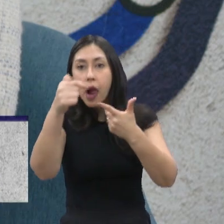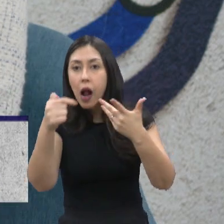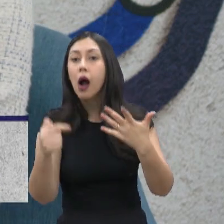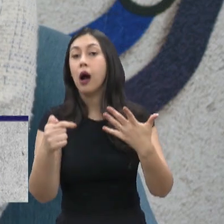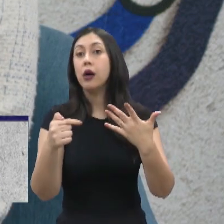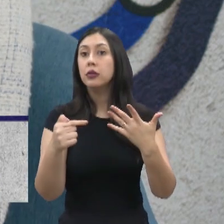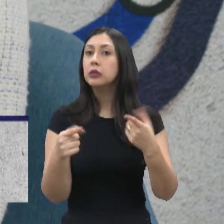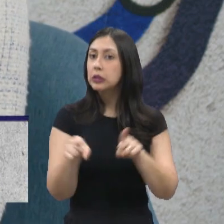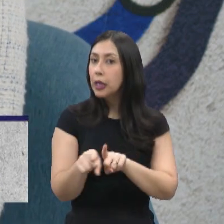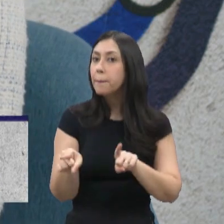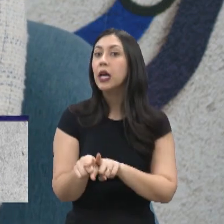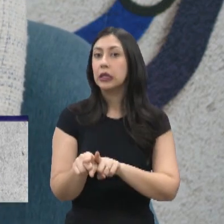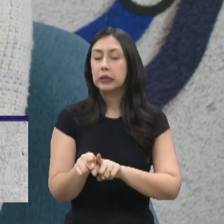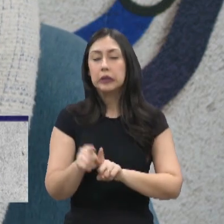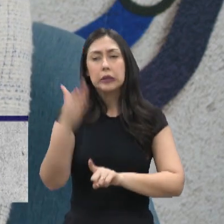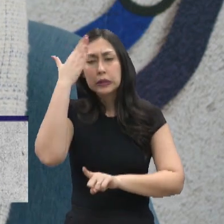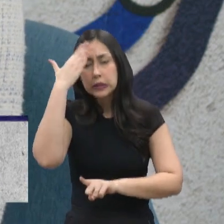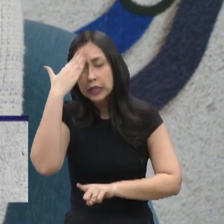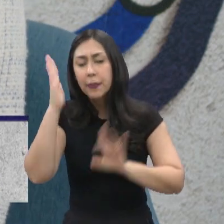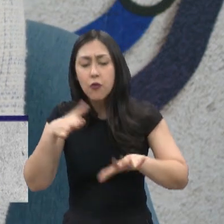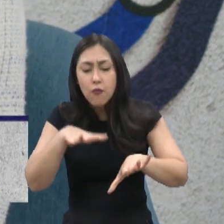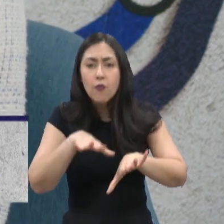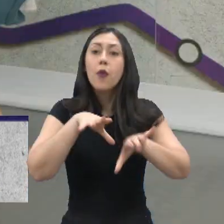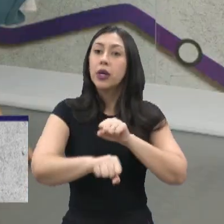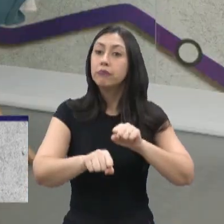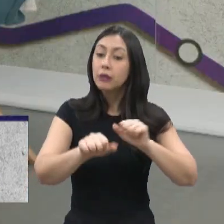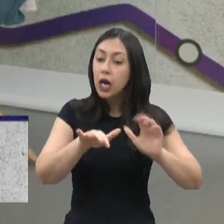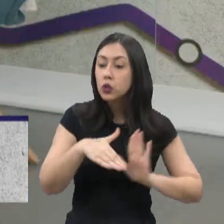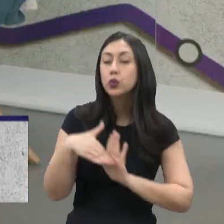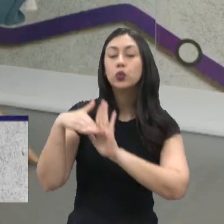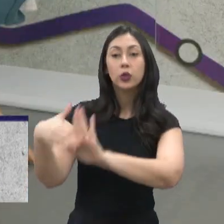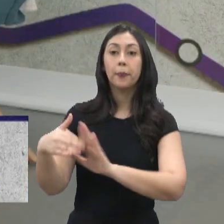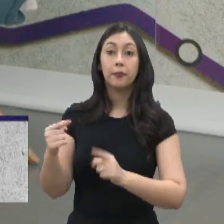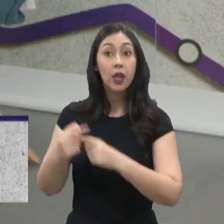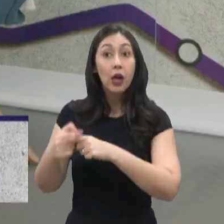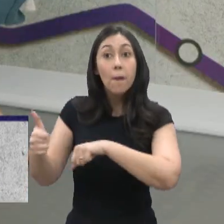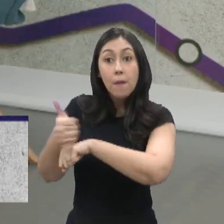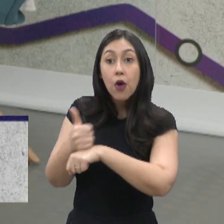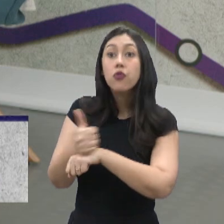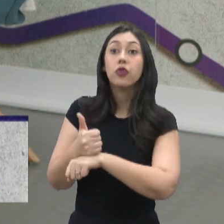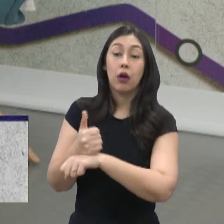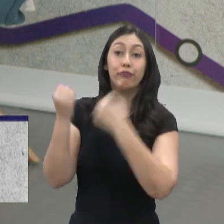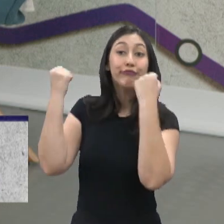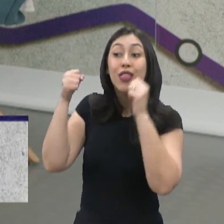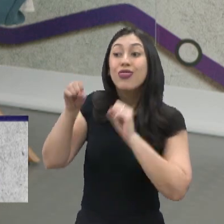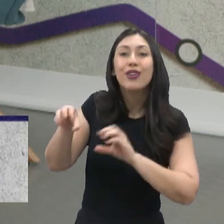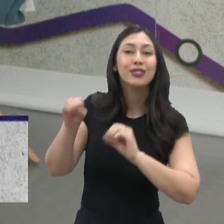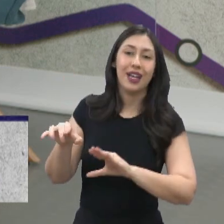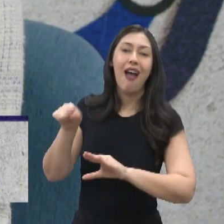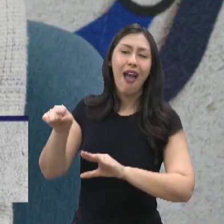aí especializados nesses ramos para somar na operação. Porque o profissional de educação física, ele é muito coração, ele tem um lado